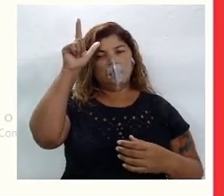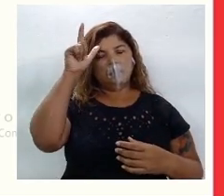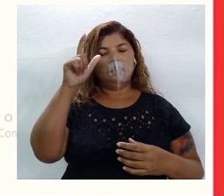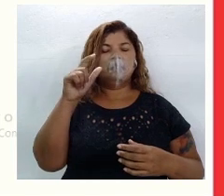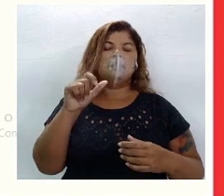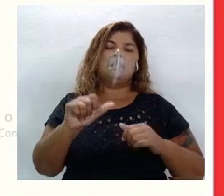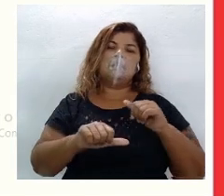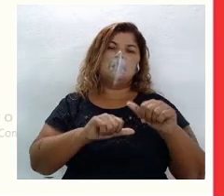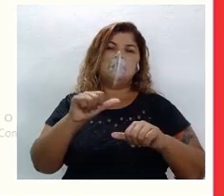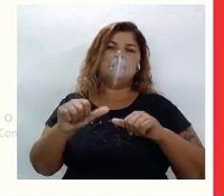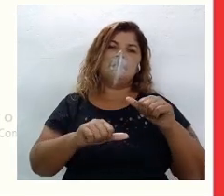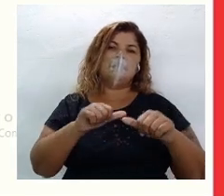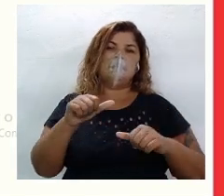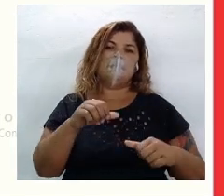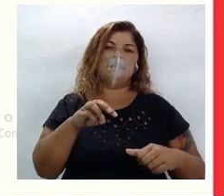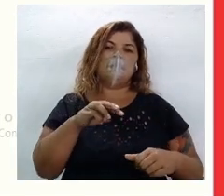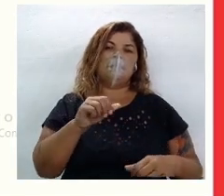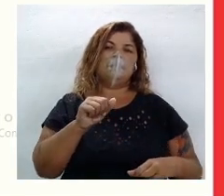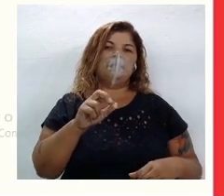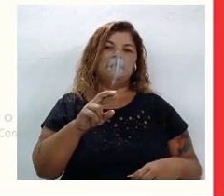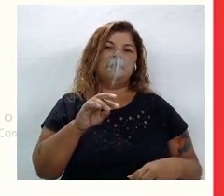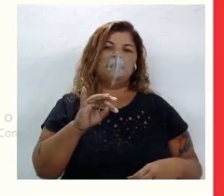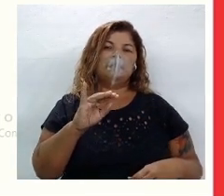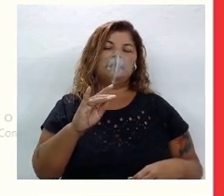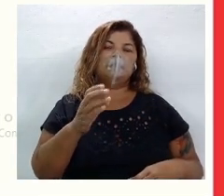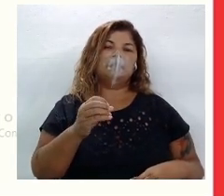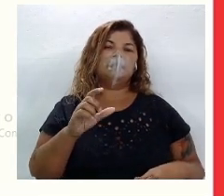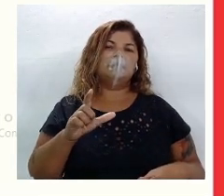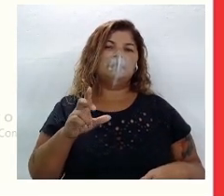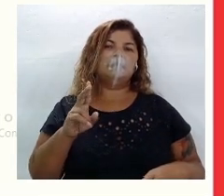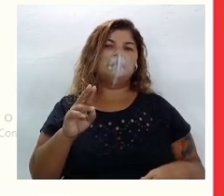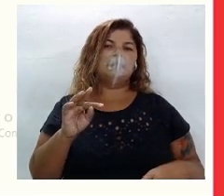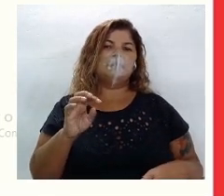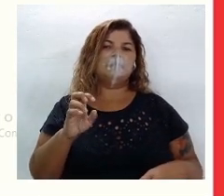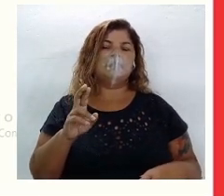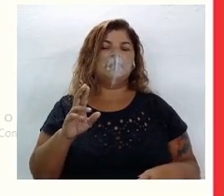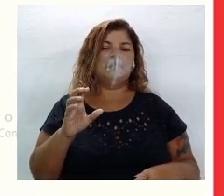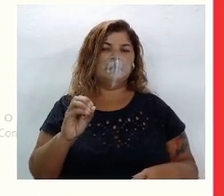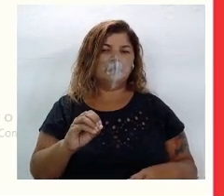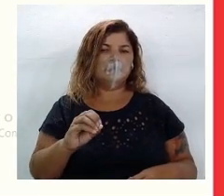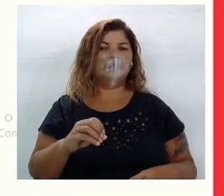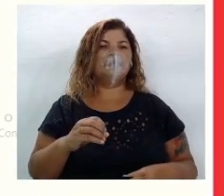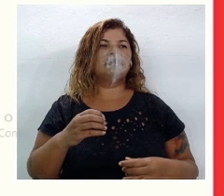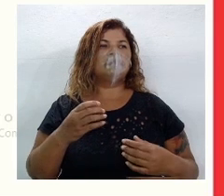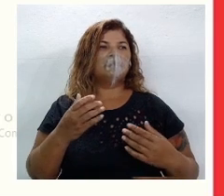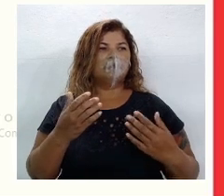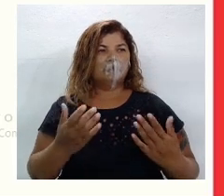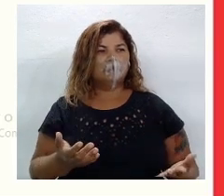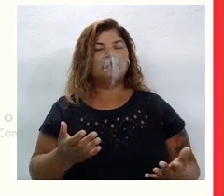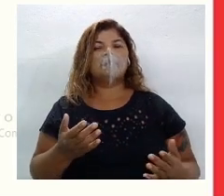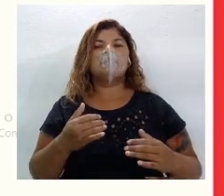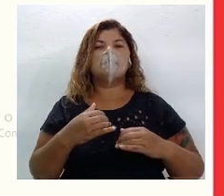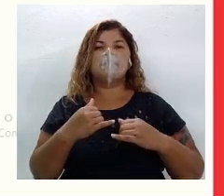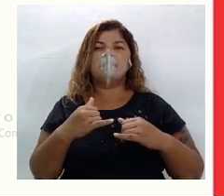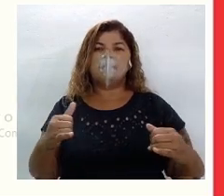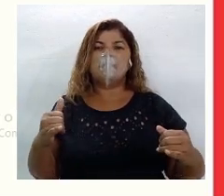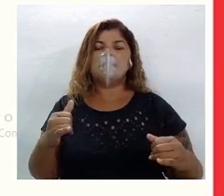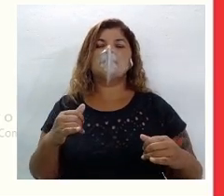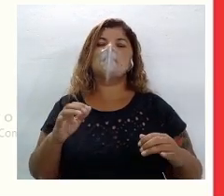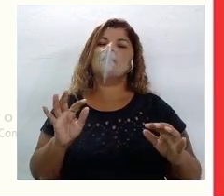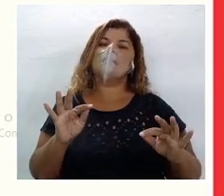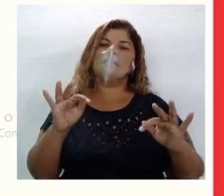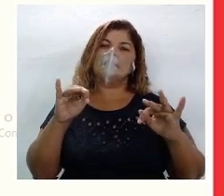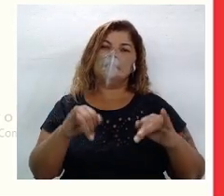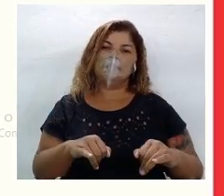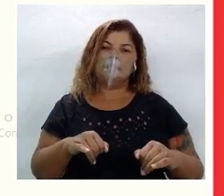Reforma, do líder Martinho Lutero. E eu finalizo agora com esta informação. Em